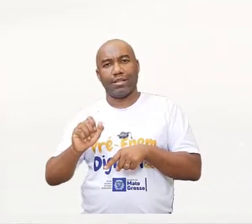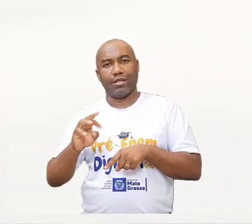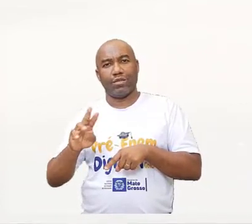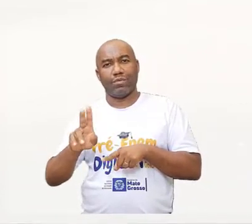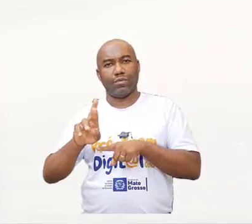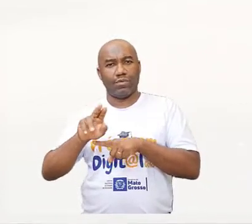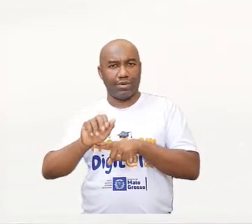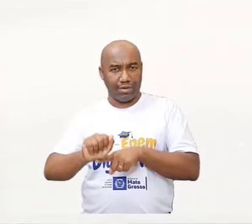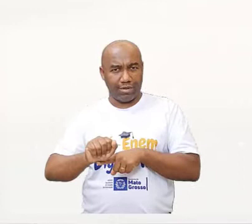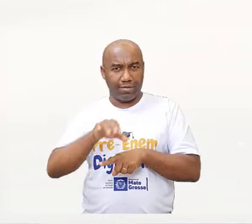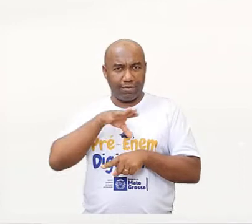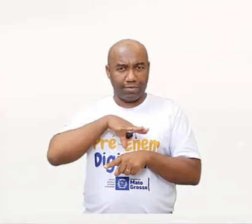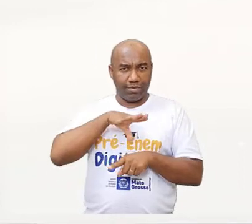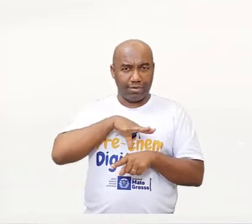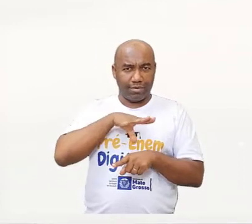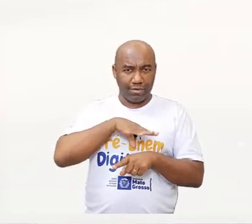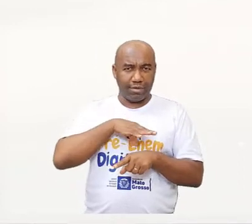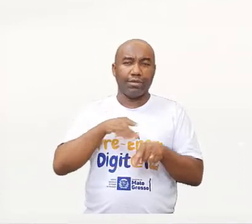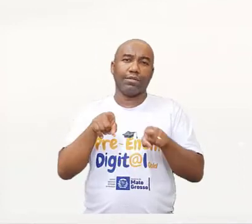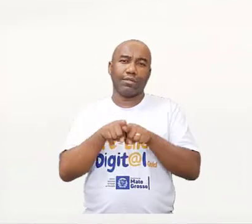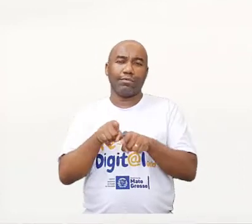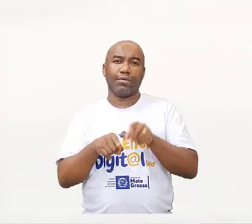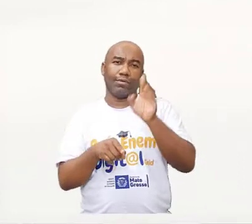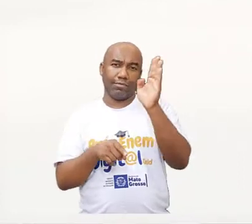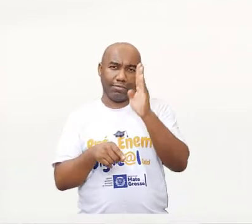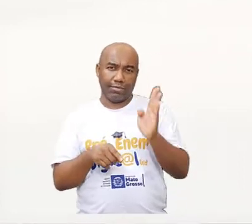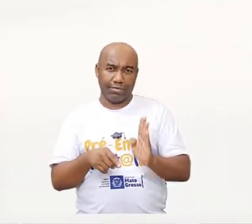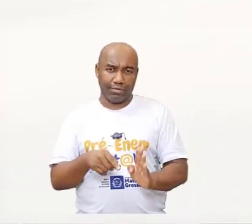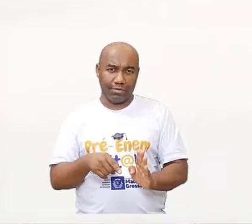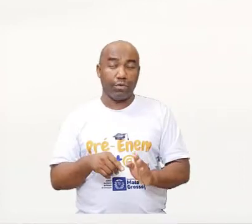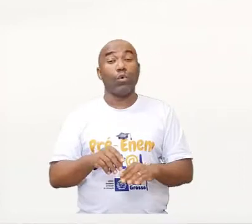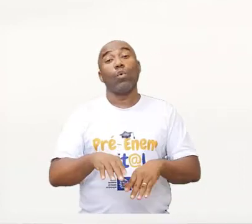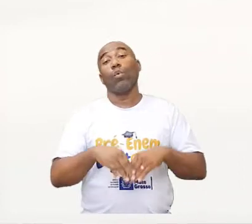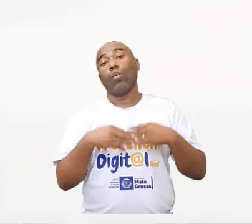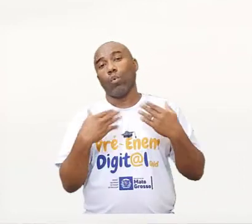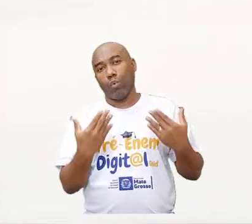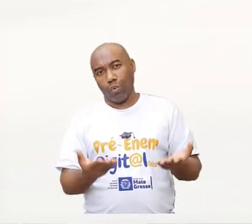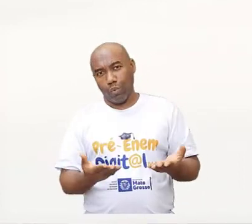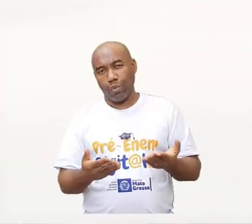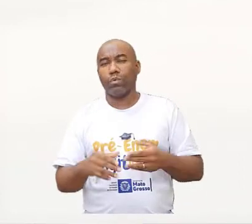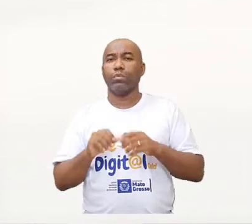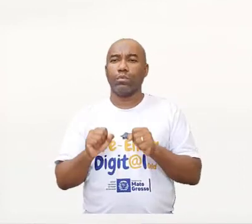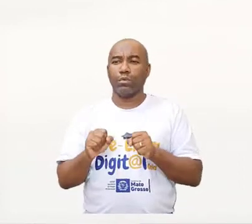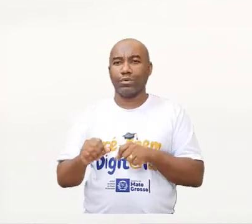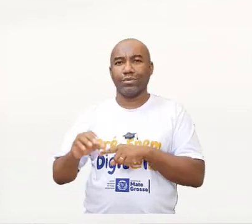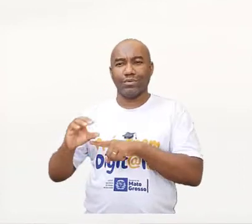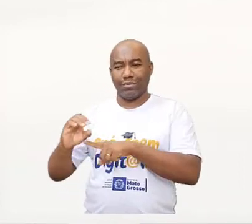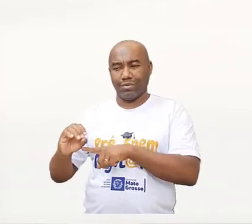brasileira. Também posso colocar o artigo no